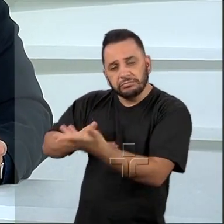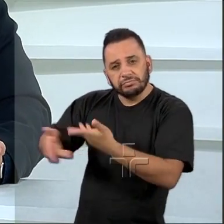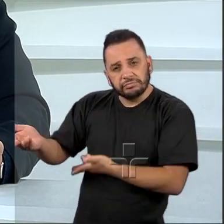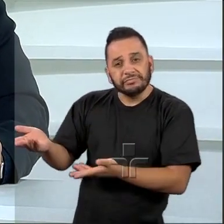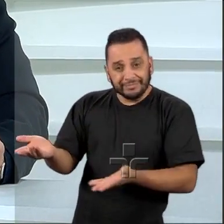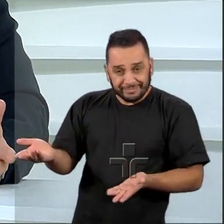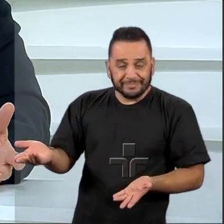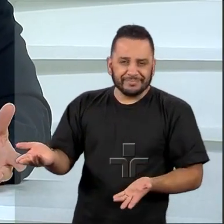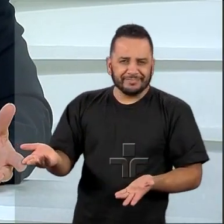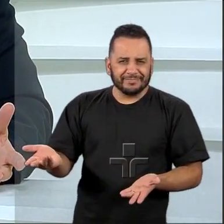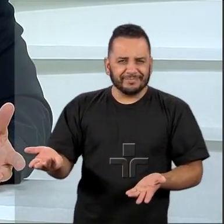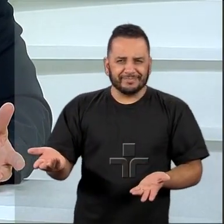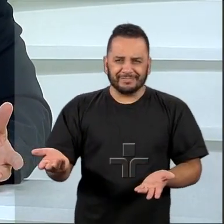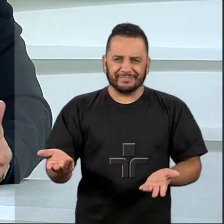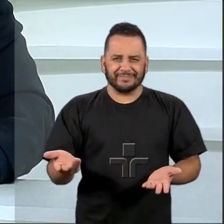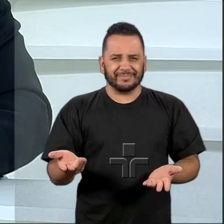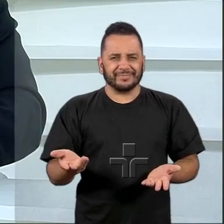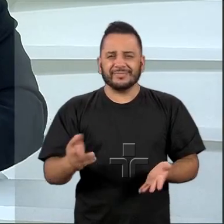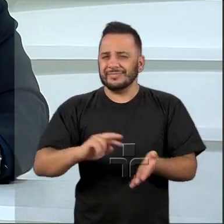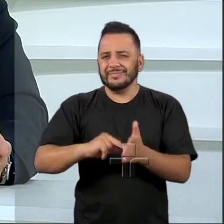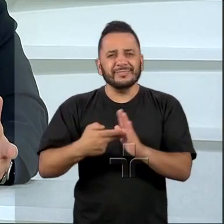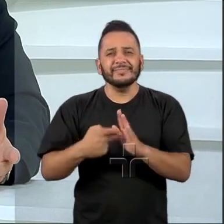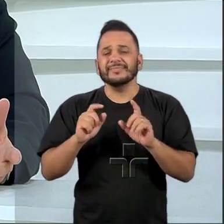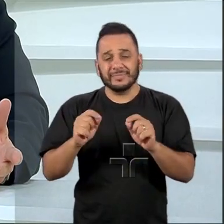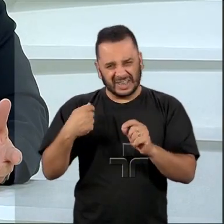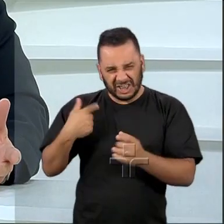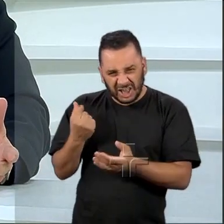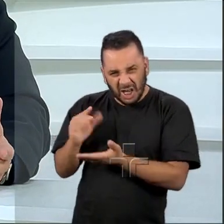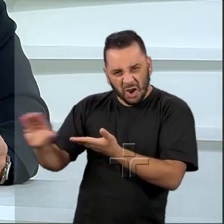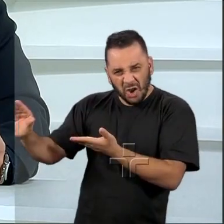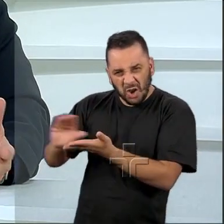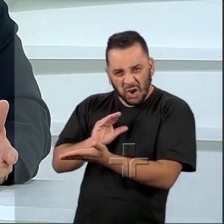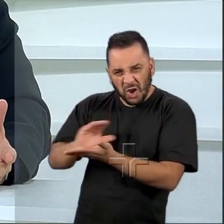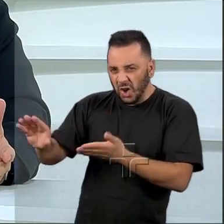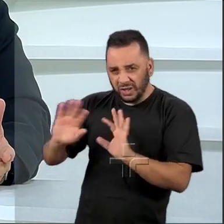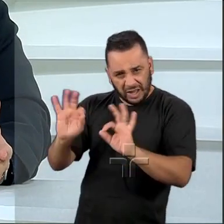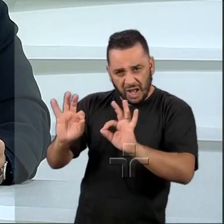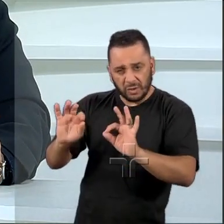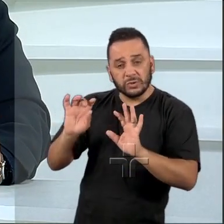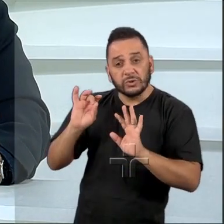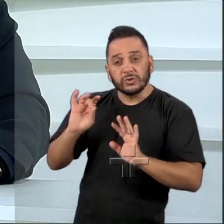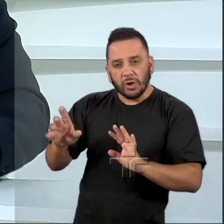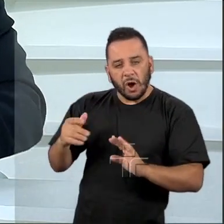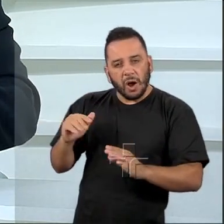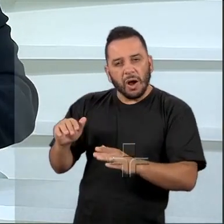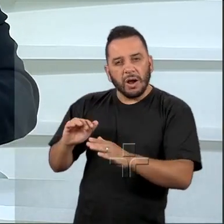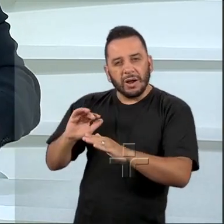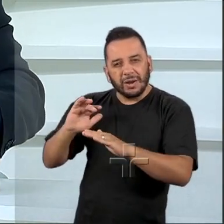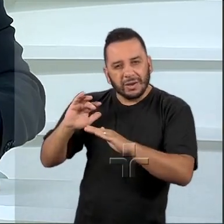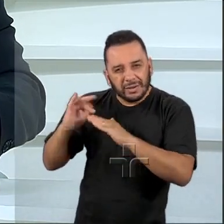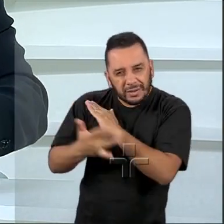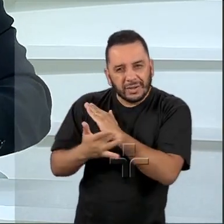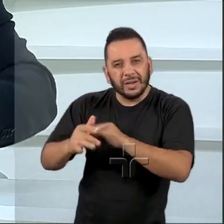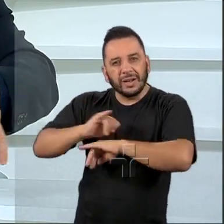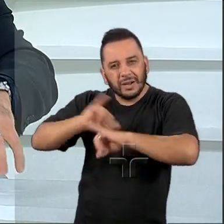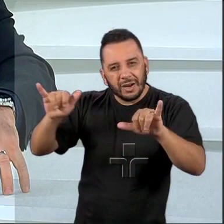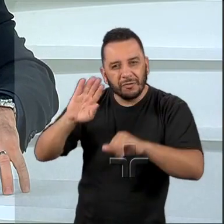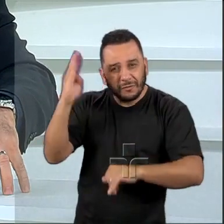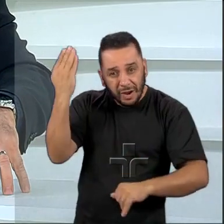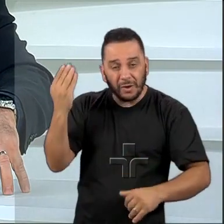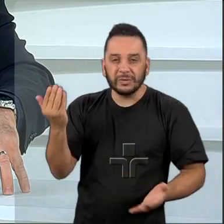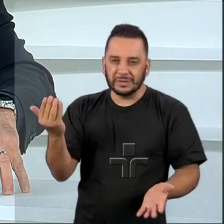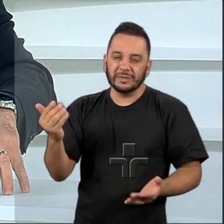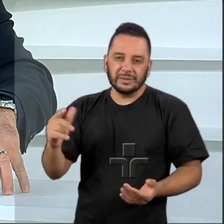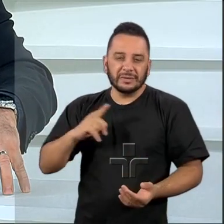know-how. Né? E ao que tudo indica, pelo que foi essa campanha de primeiro turno, de fato isso aconteceu. Há quem indica que o Steve Bannon também trabalhou